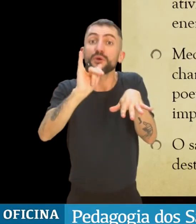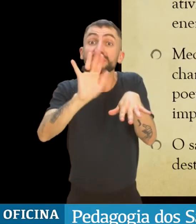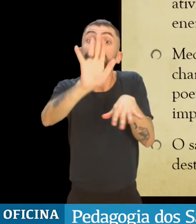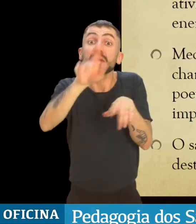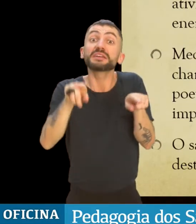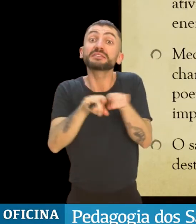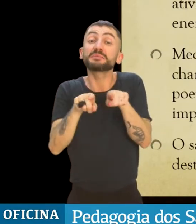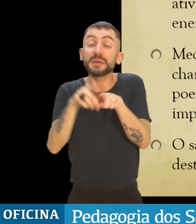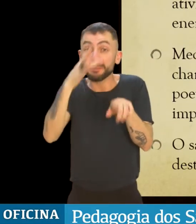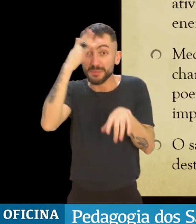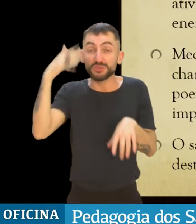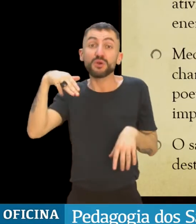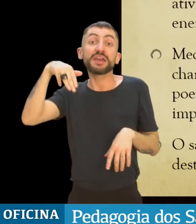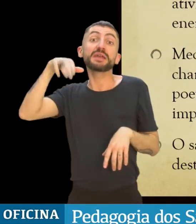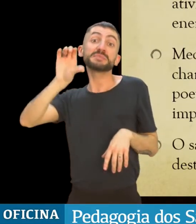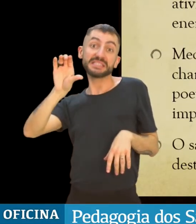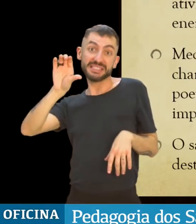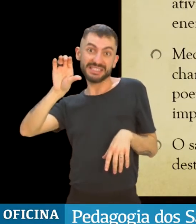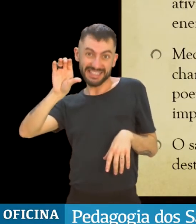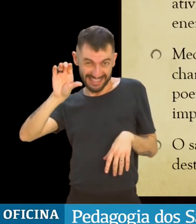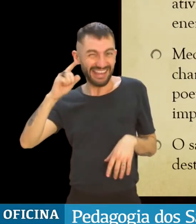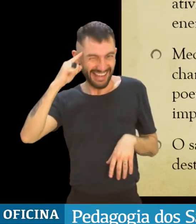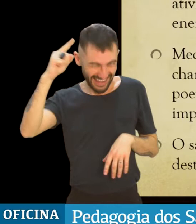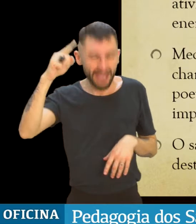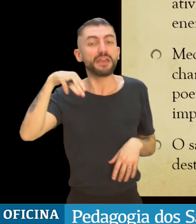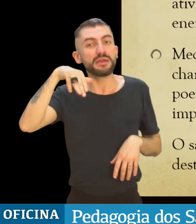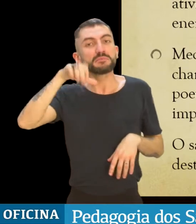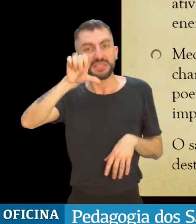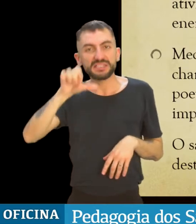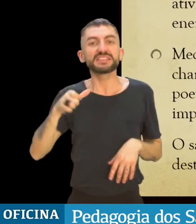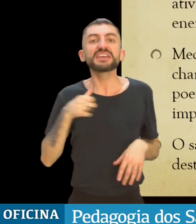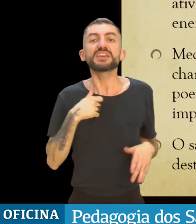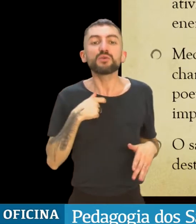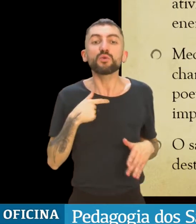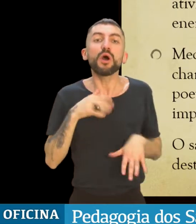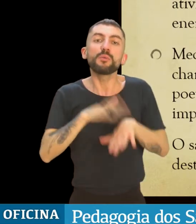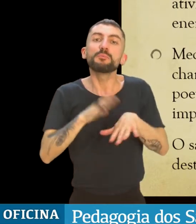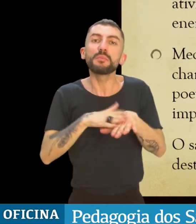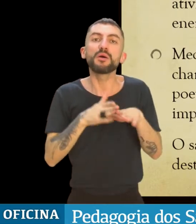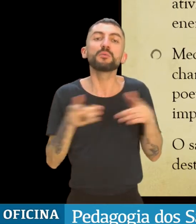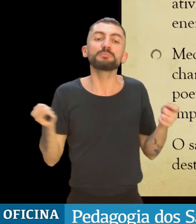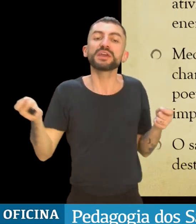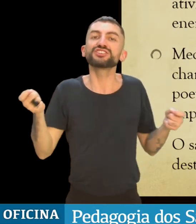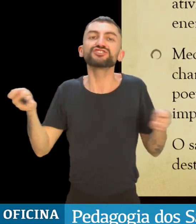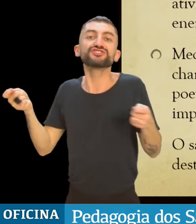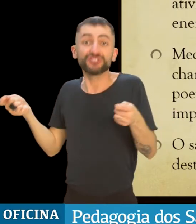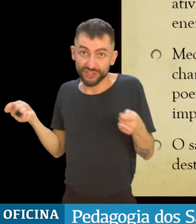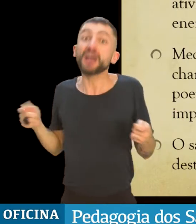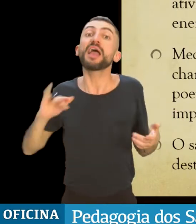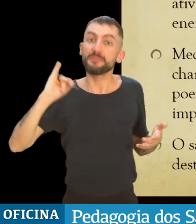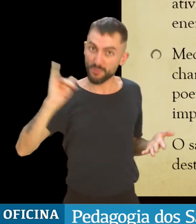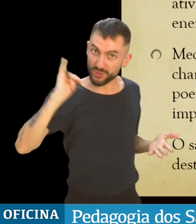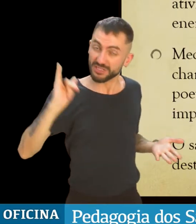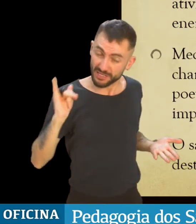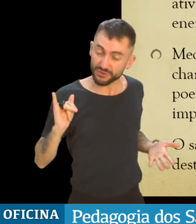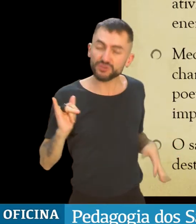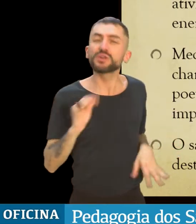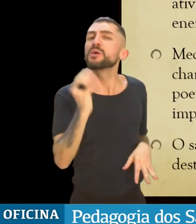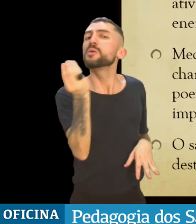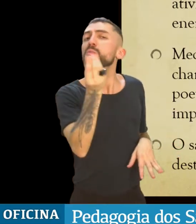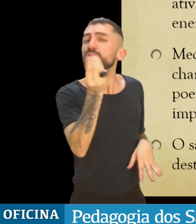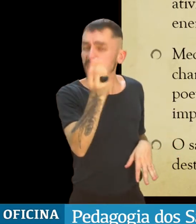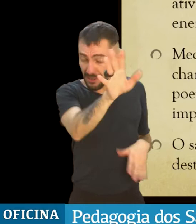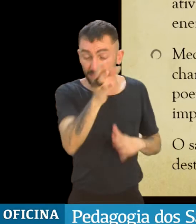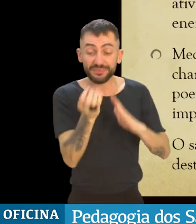até brinca o MC ou o MS, é o mestre de cerimônia ou o mestre do sarau, né? Por quê? Porque